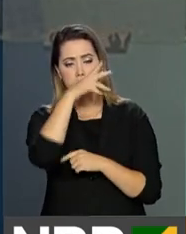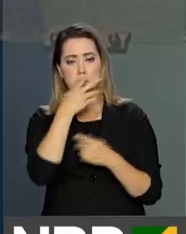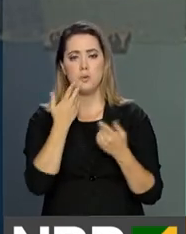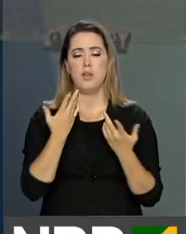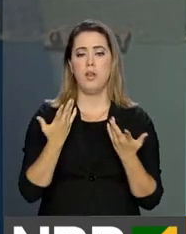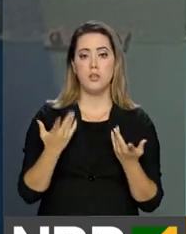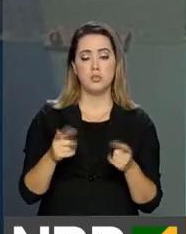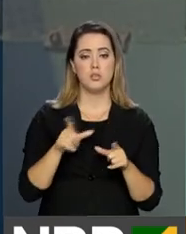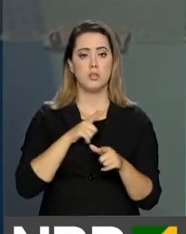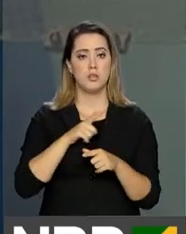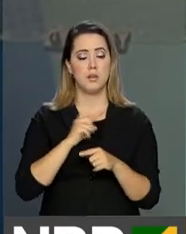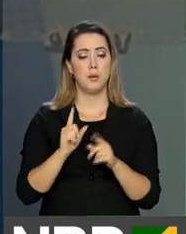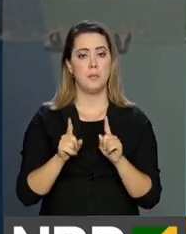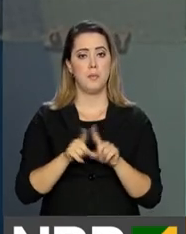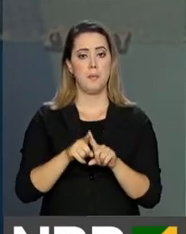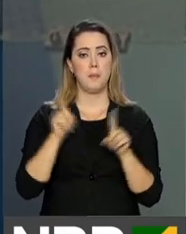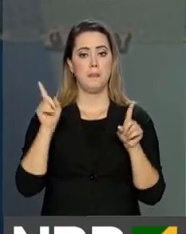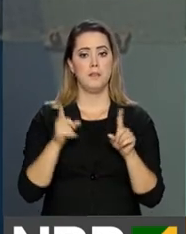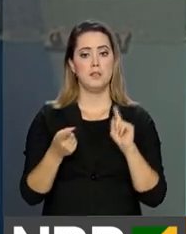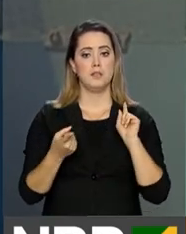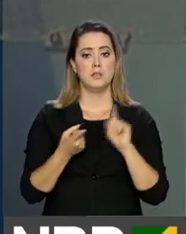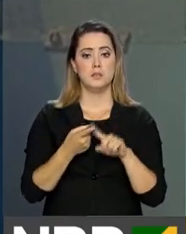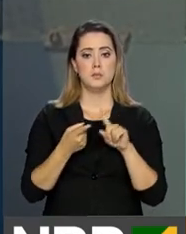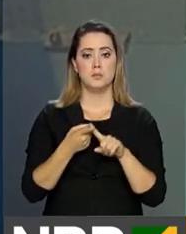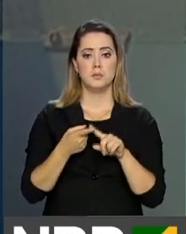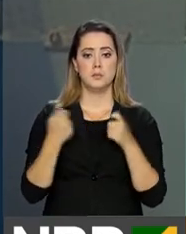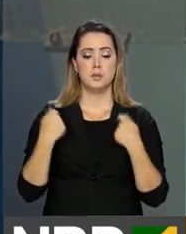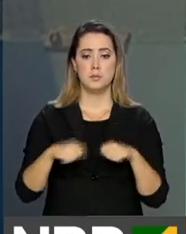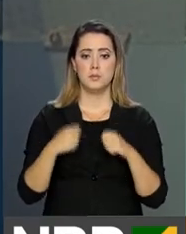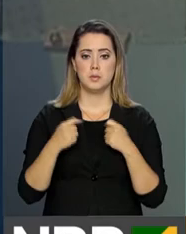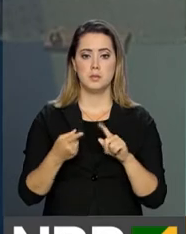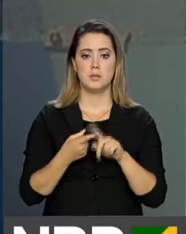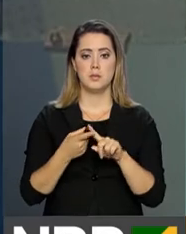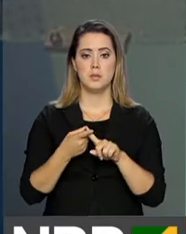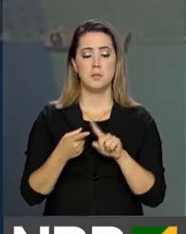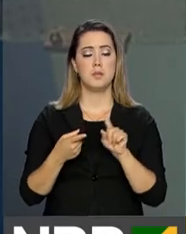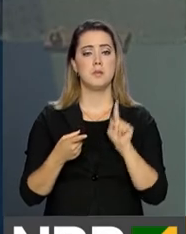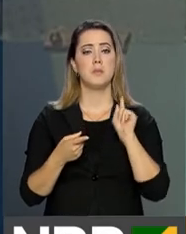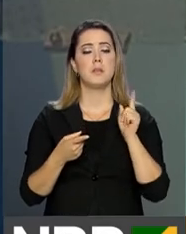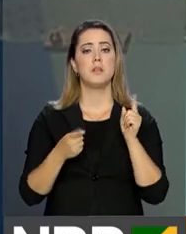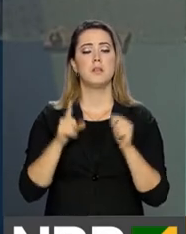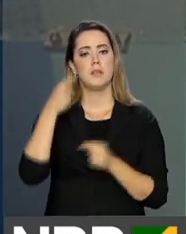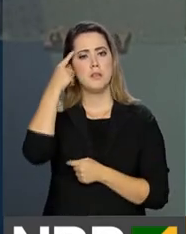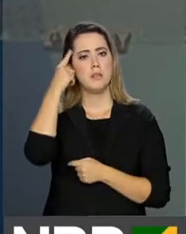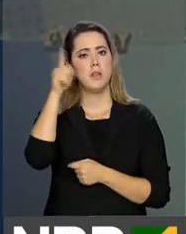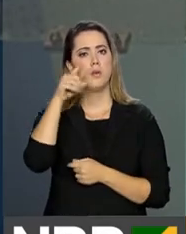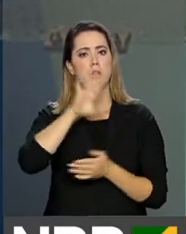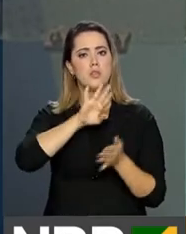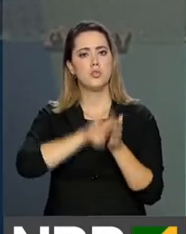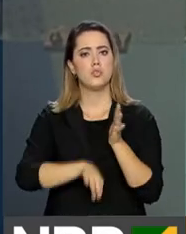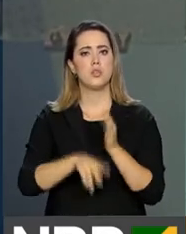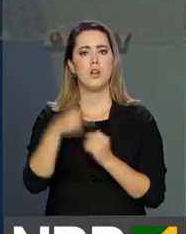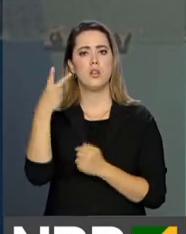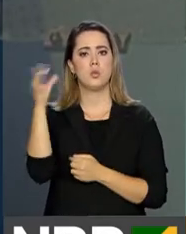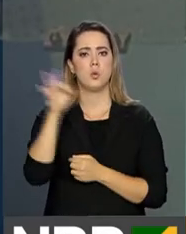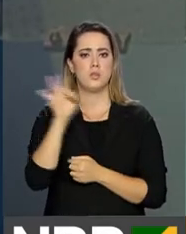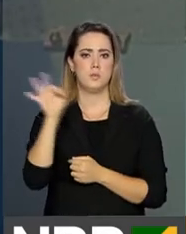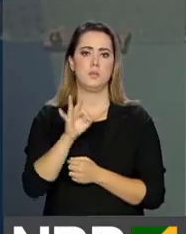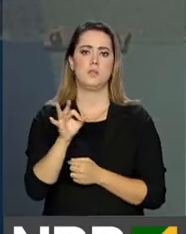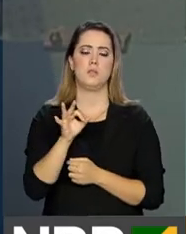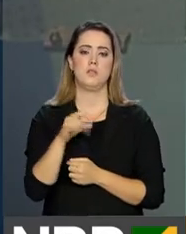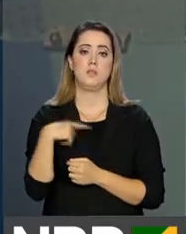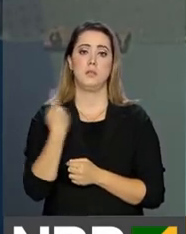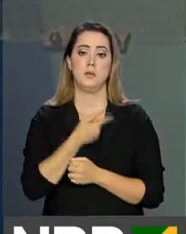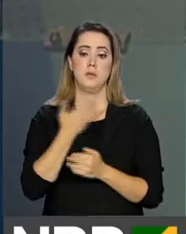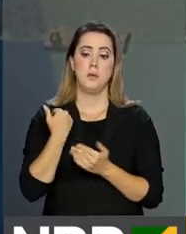primeira ideia é... Aliás, eu devo dizer que a primeira ideia era até eliminar os 2%. A ideia que prevaleceu